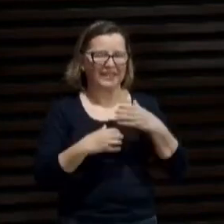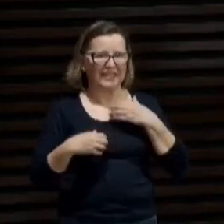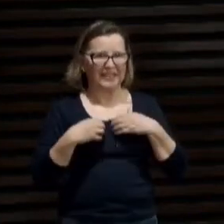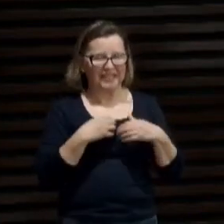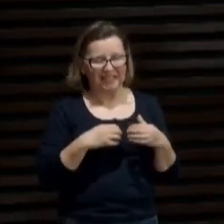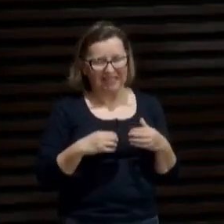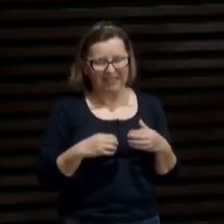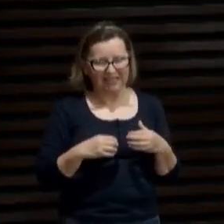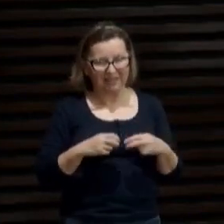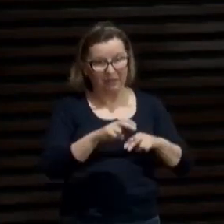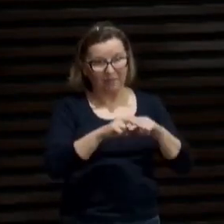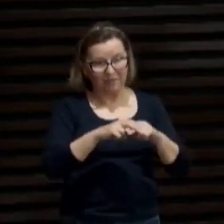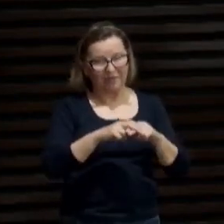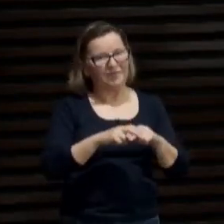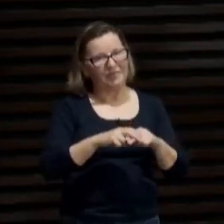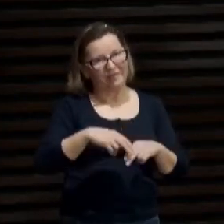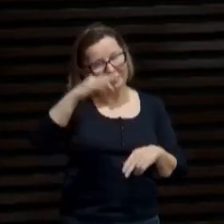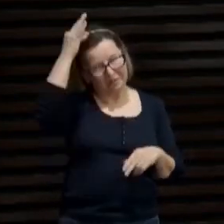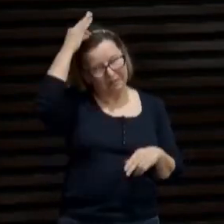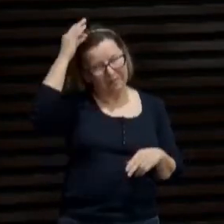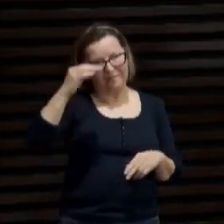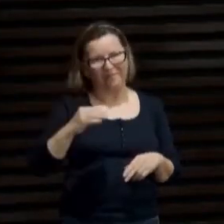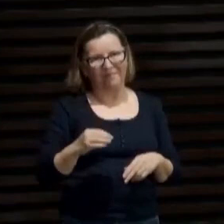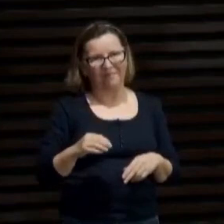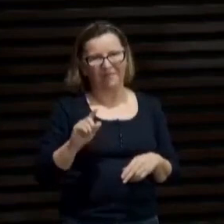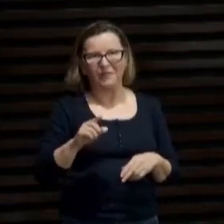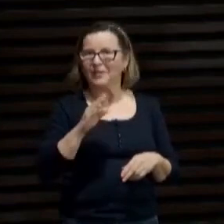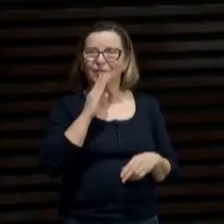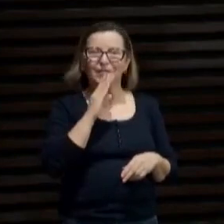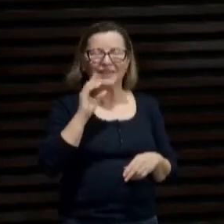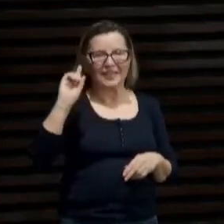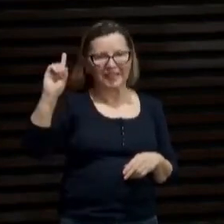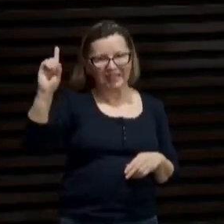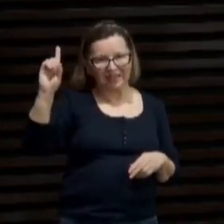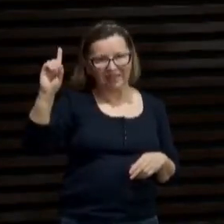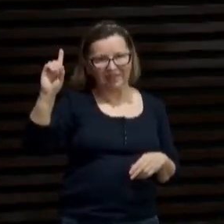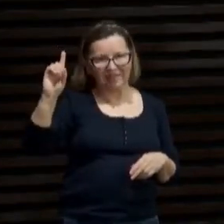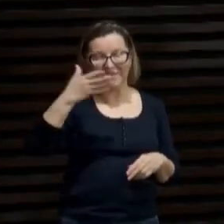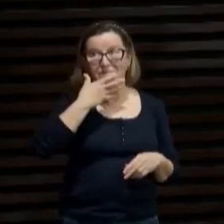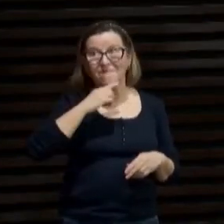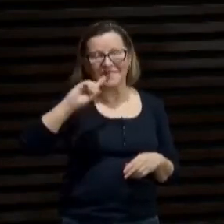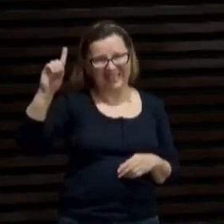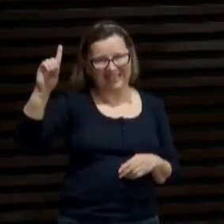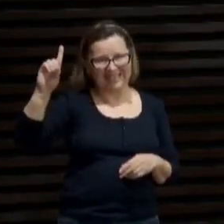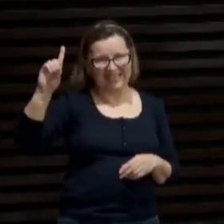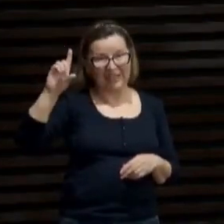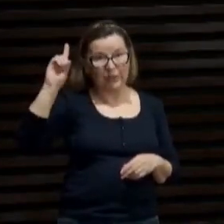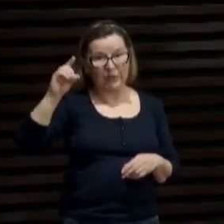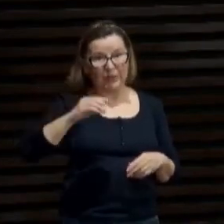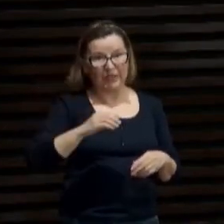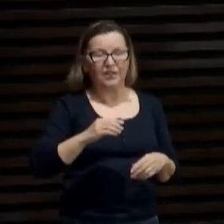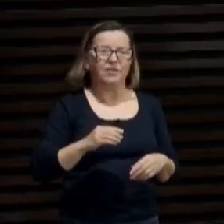É você não conhecer o Deus como Pai. O Deus que governa todas